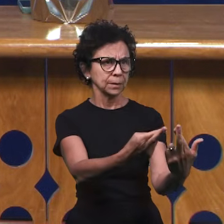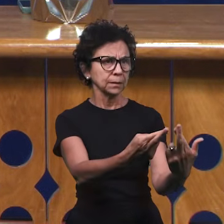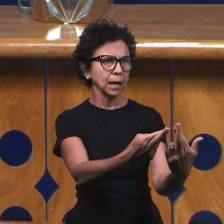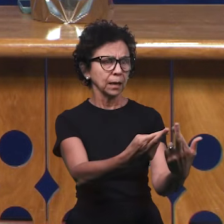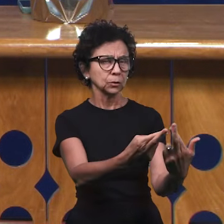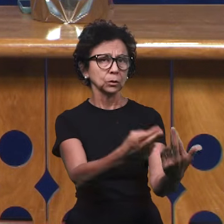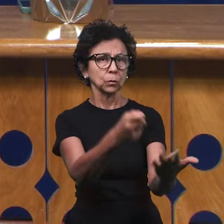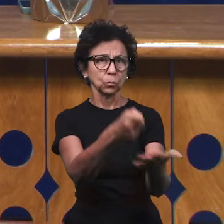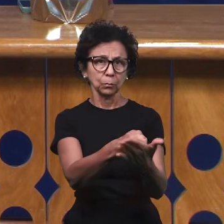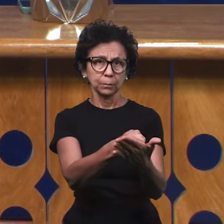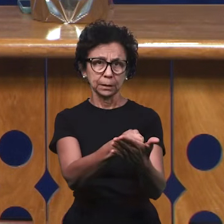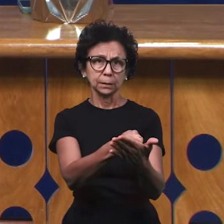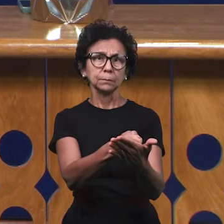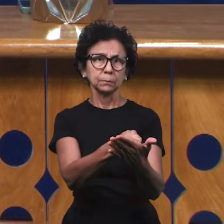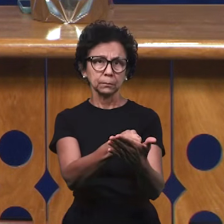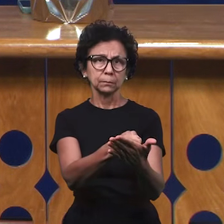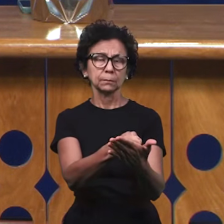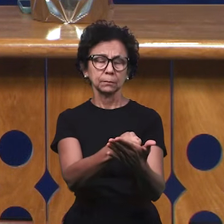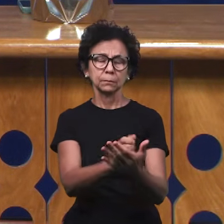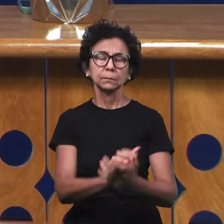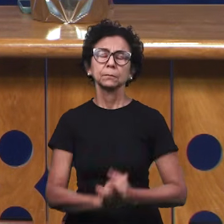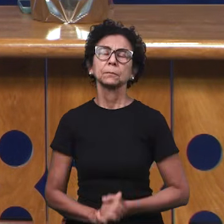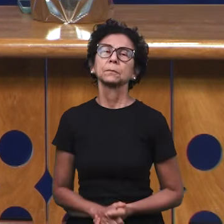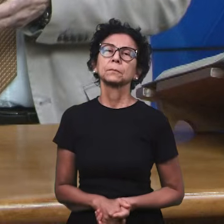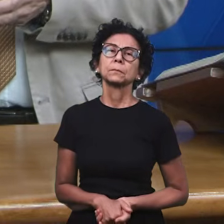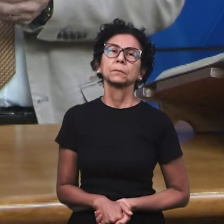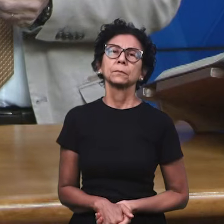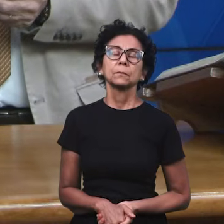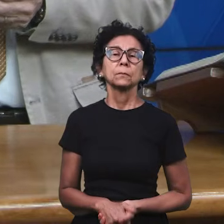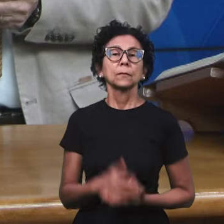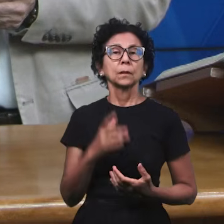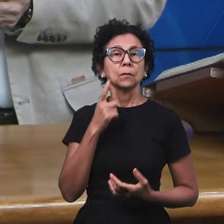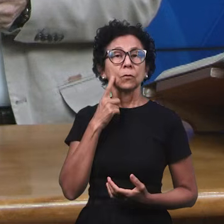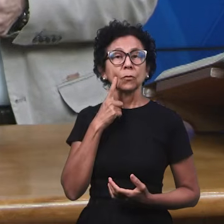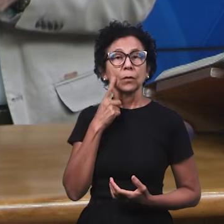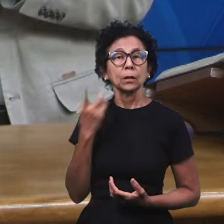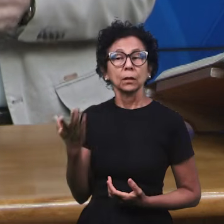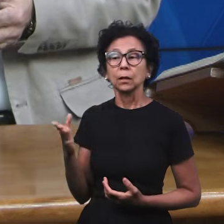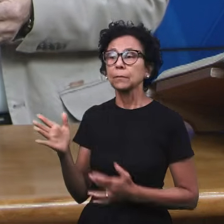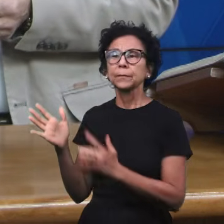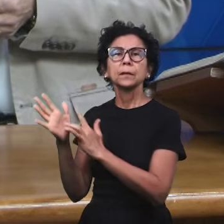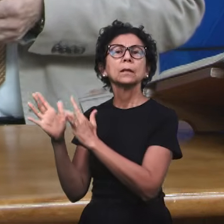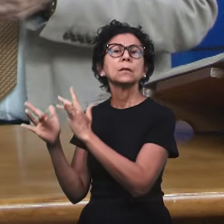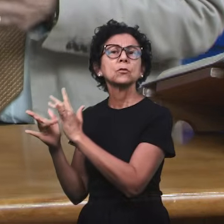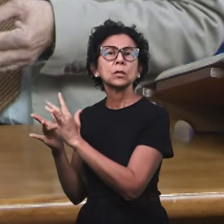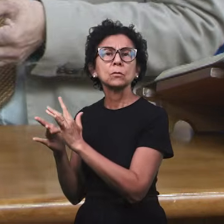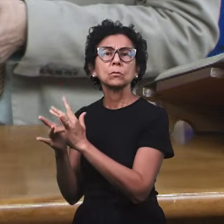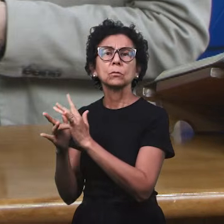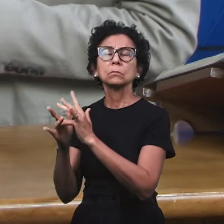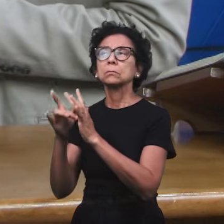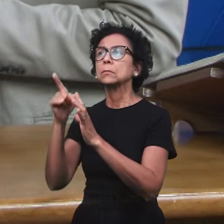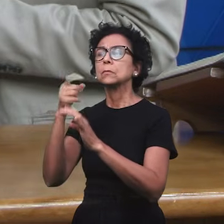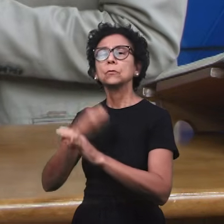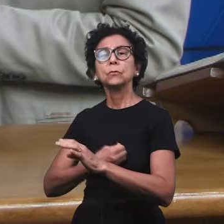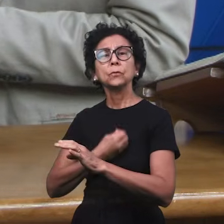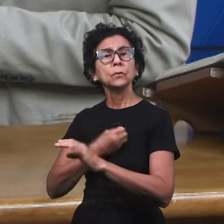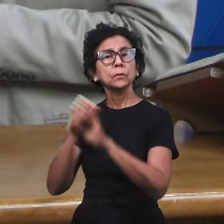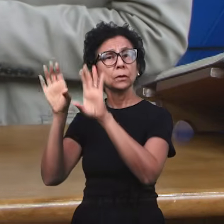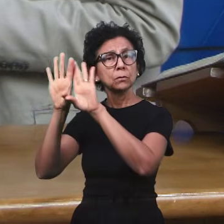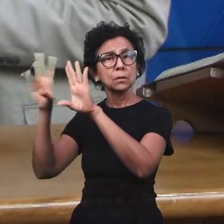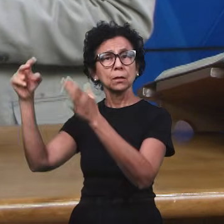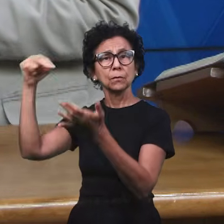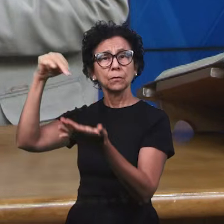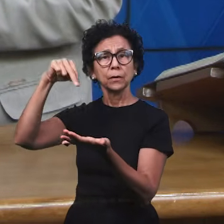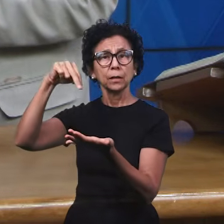final. O exemplo maior aqui nós temos no próprio Senhor Jesus, Ele saiu da eternidade, ele veio, estabeleceu como